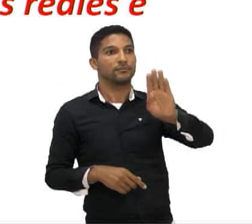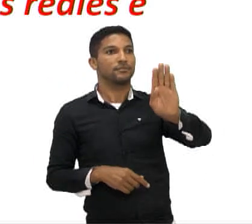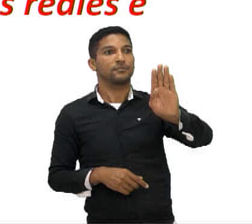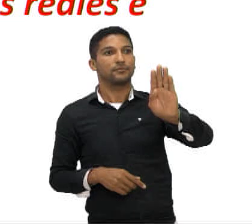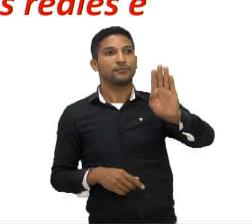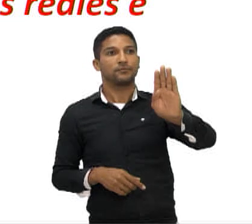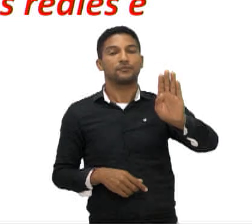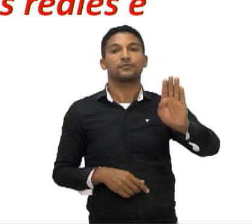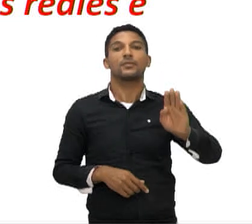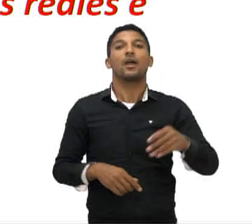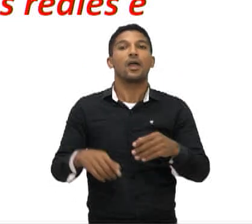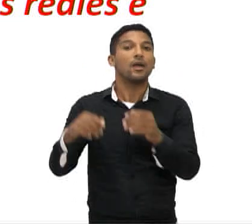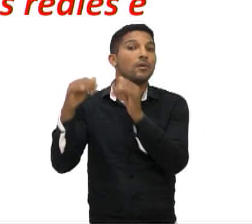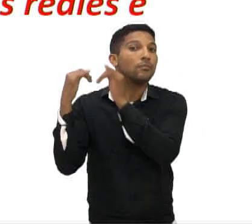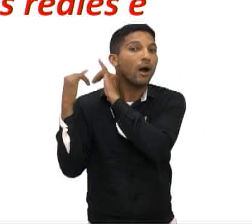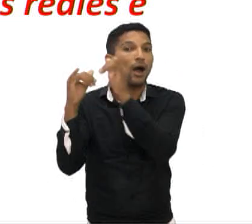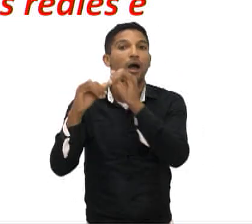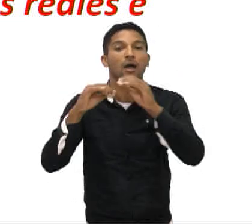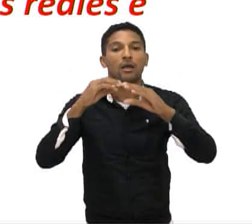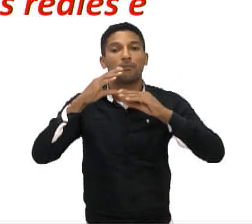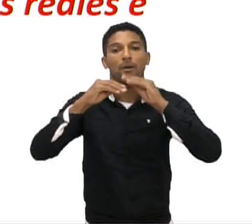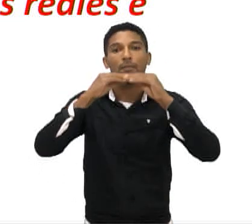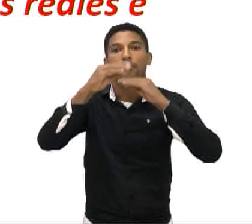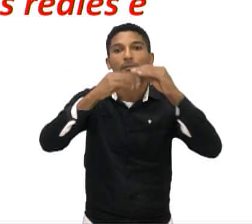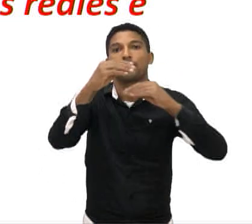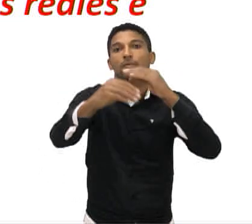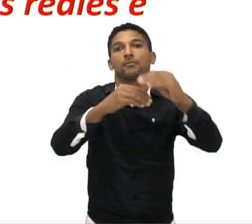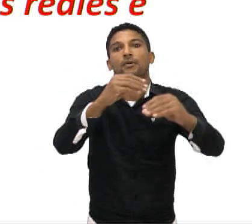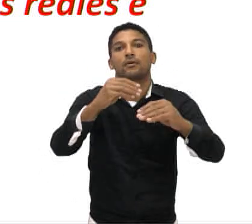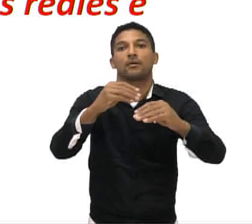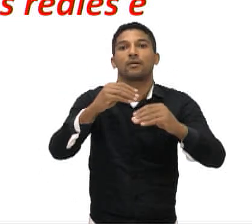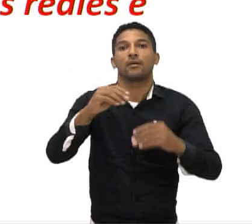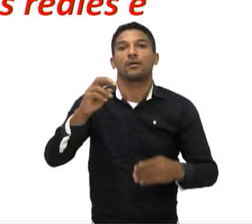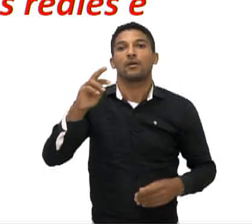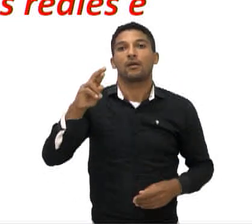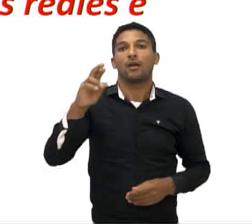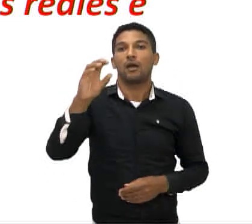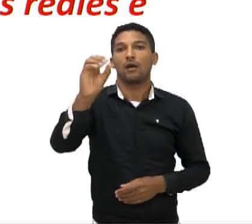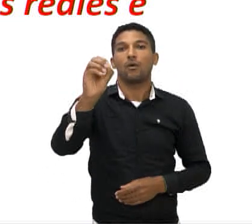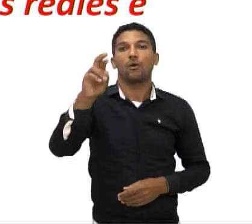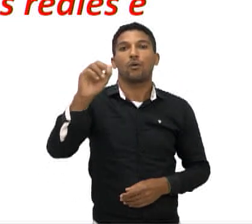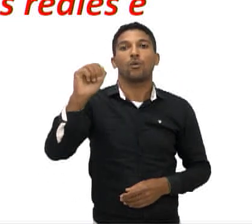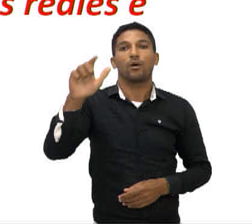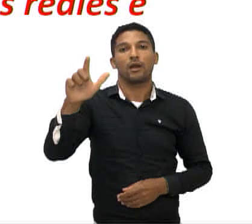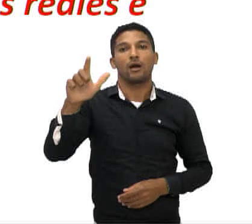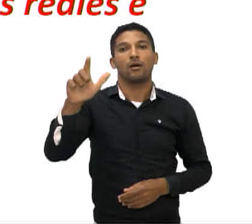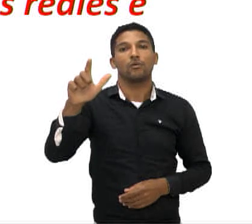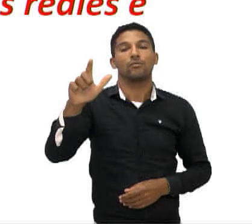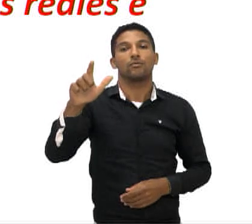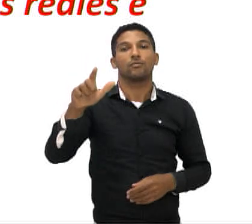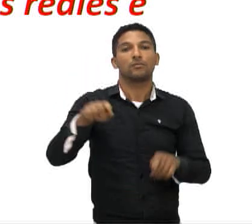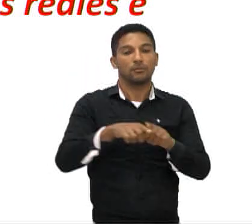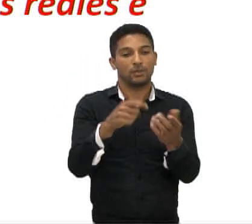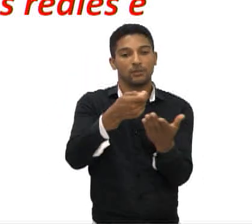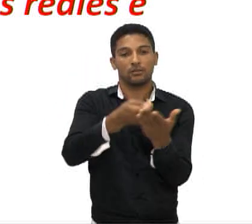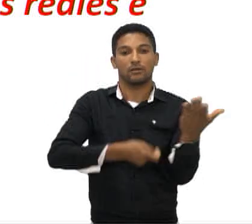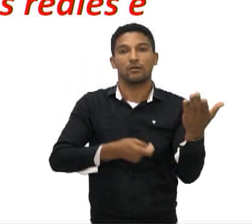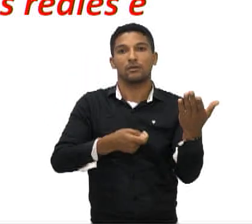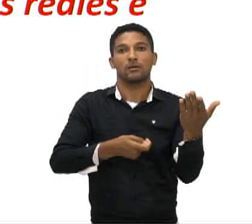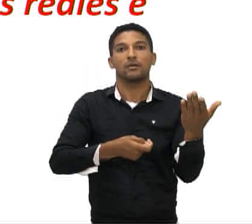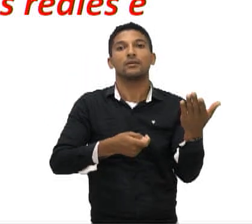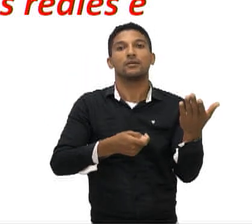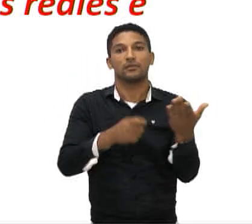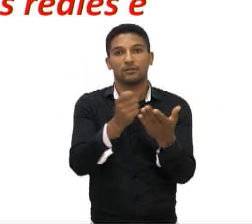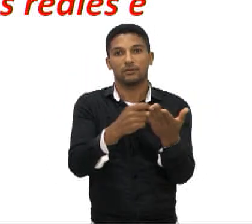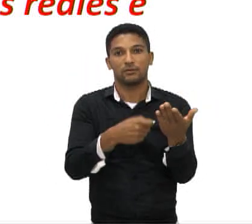São relatos orales que se transmitem de geração por geração, de forma oral e escrita com elementos reais